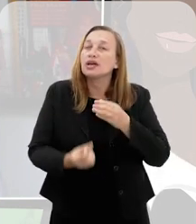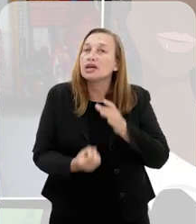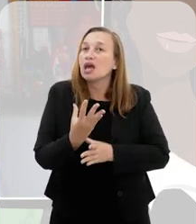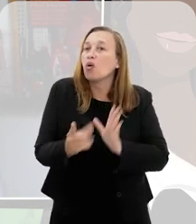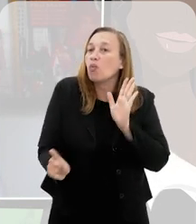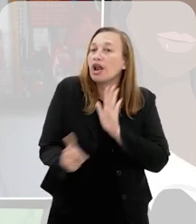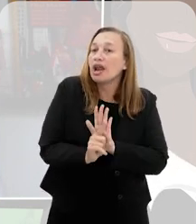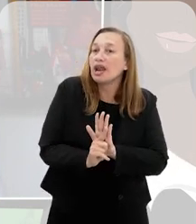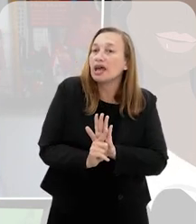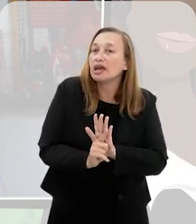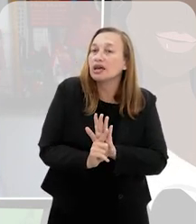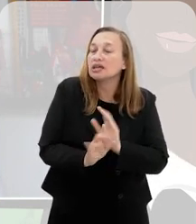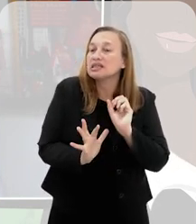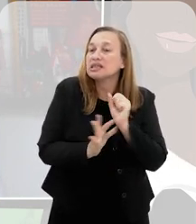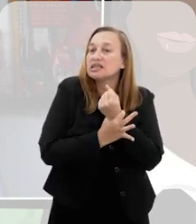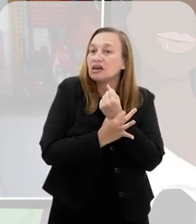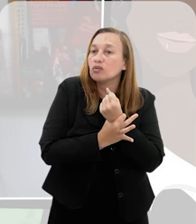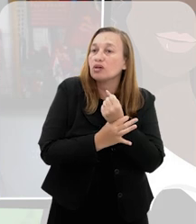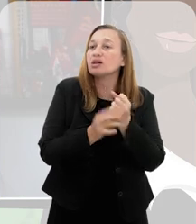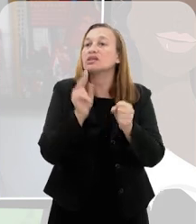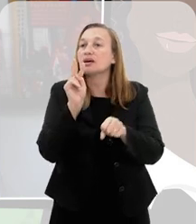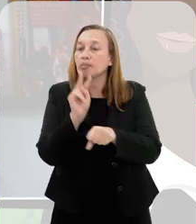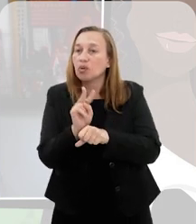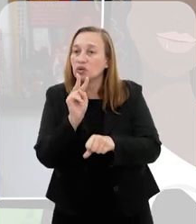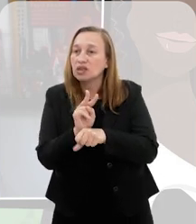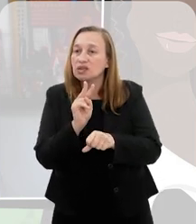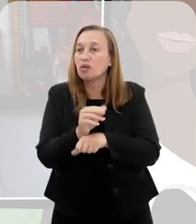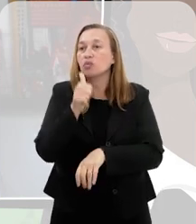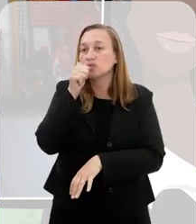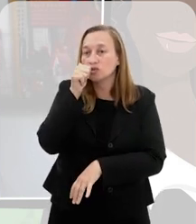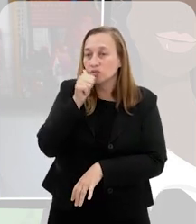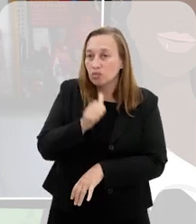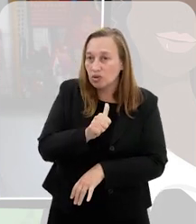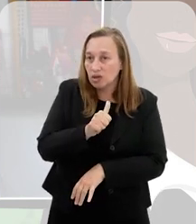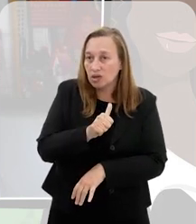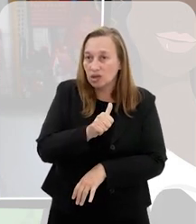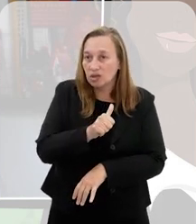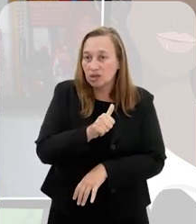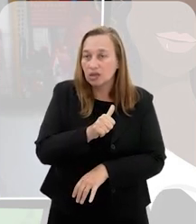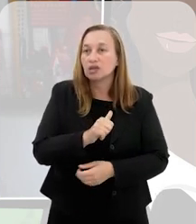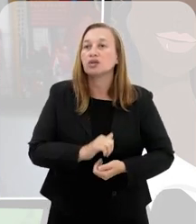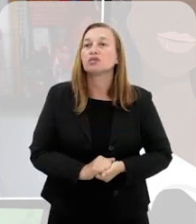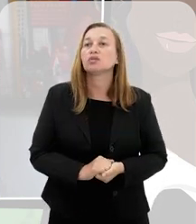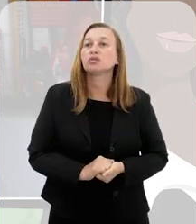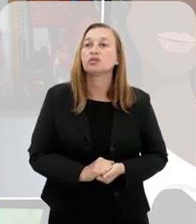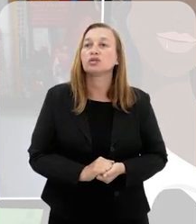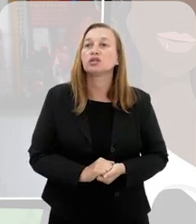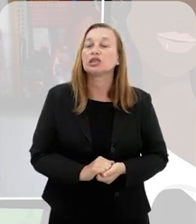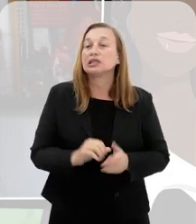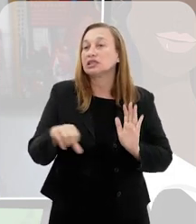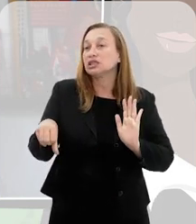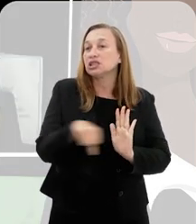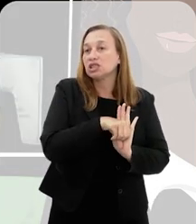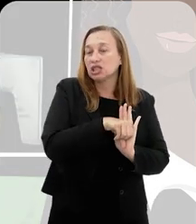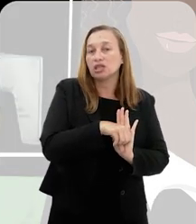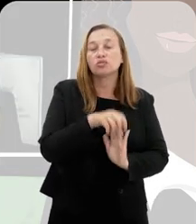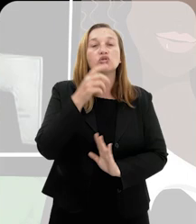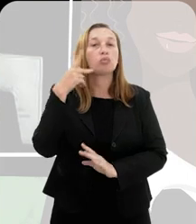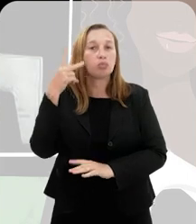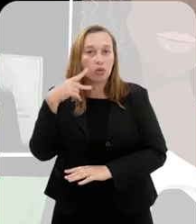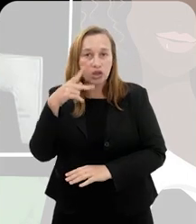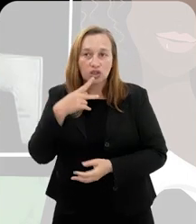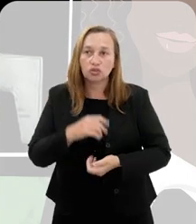uma perspectiva de criar uma lei que viesse garantir a proteção das mulheres na questão